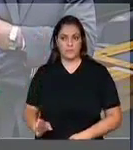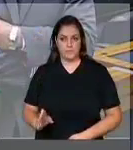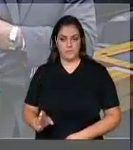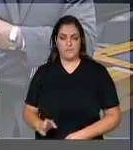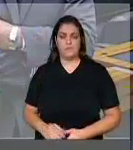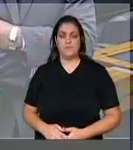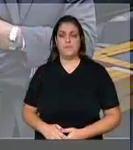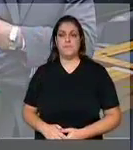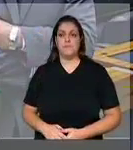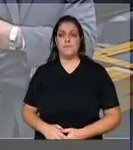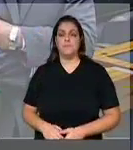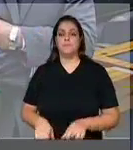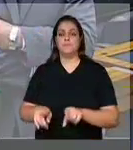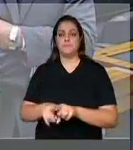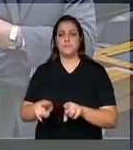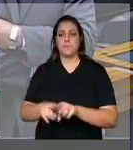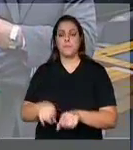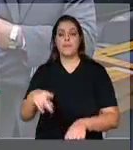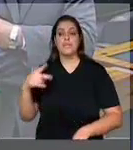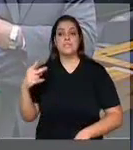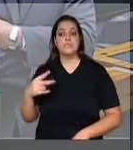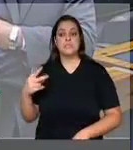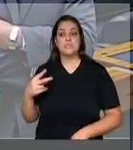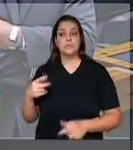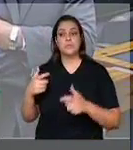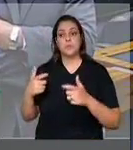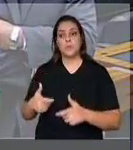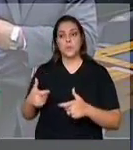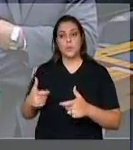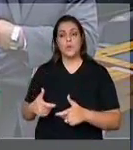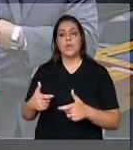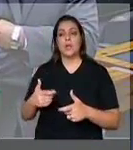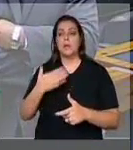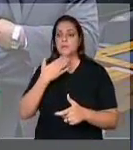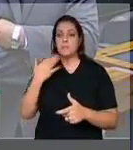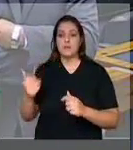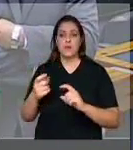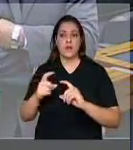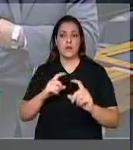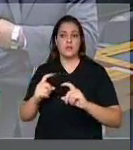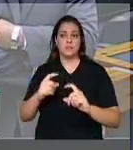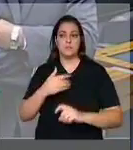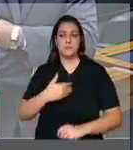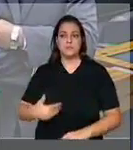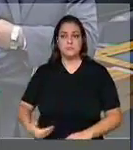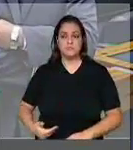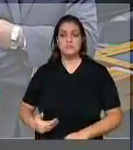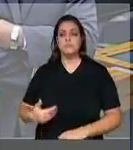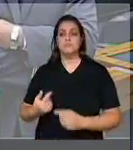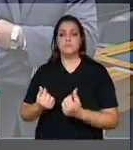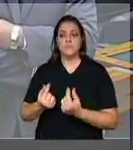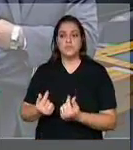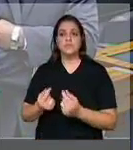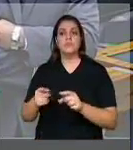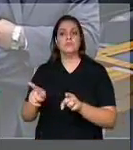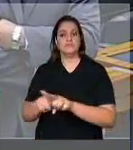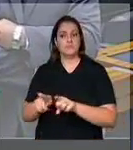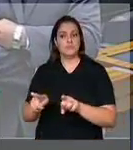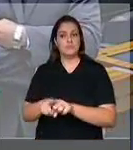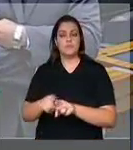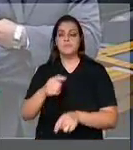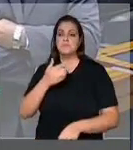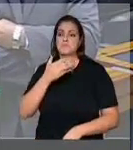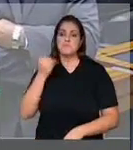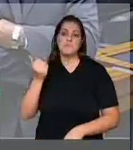mesmo tempo, é o segundo lugar no Brasil em gestão pública e fiscal. Esse é o